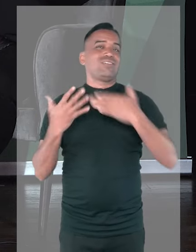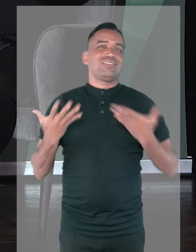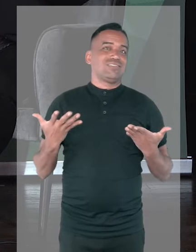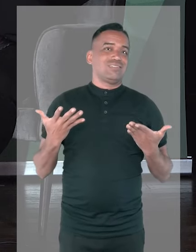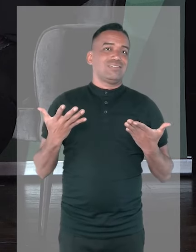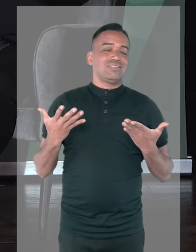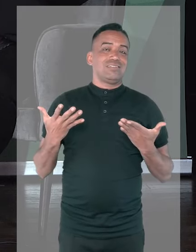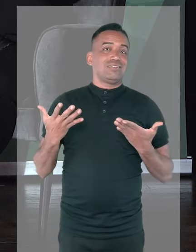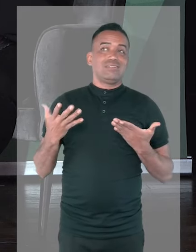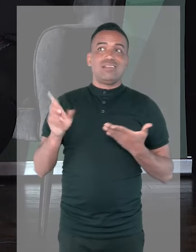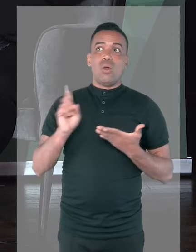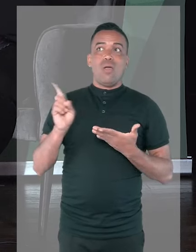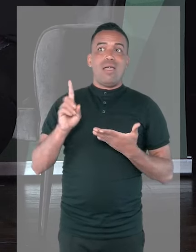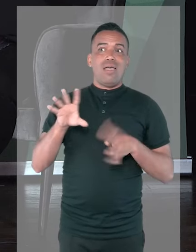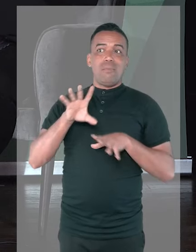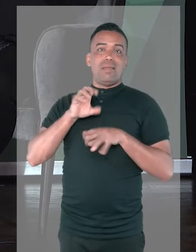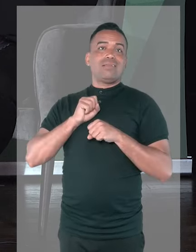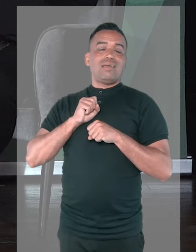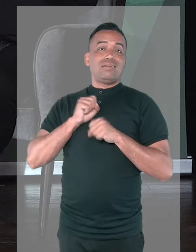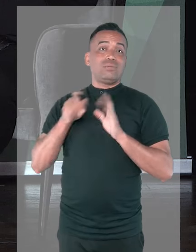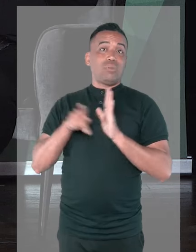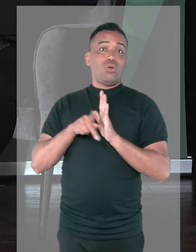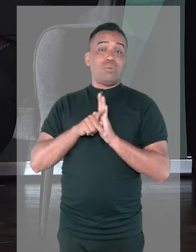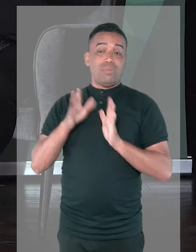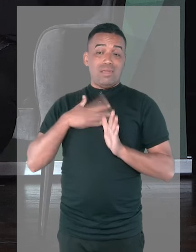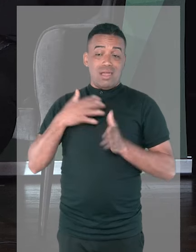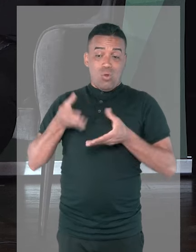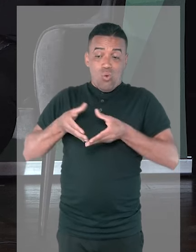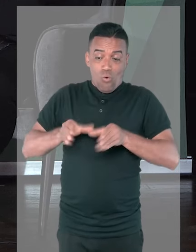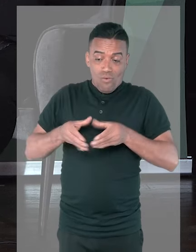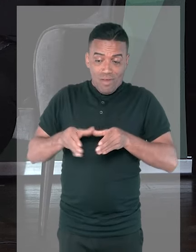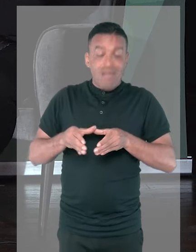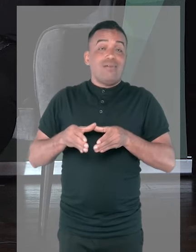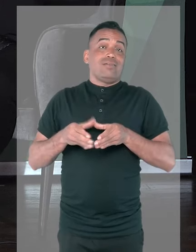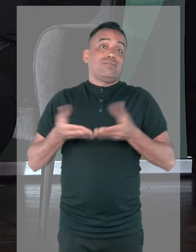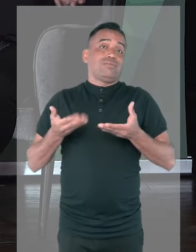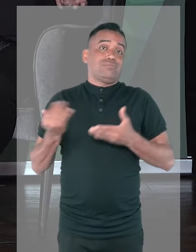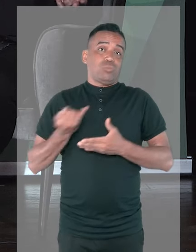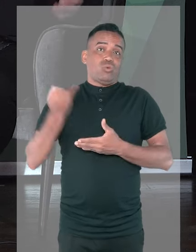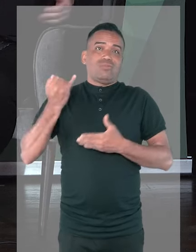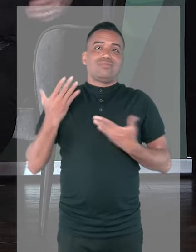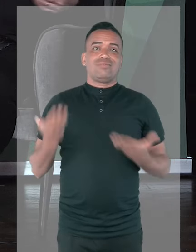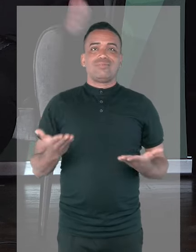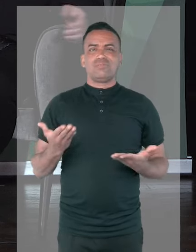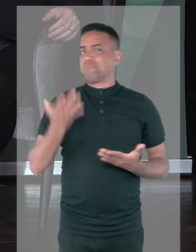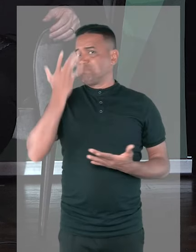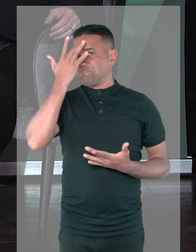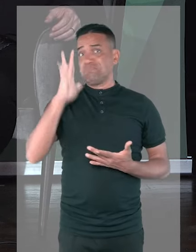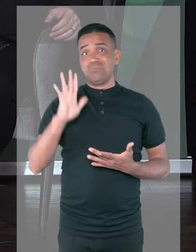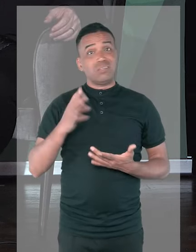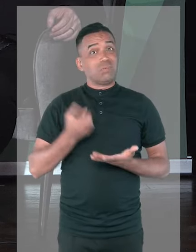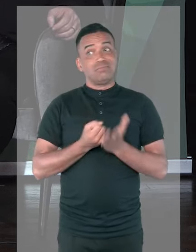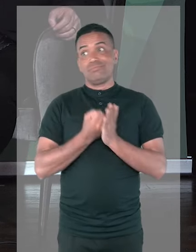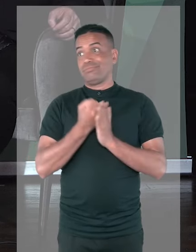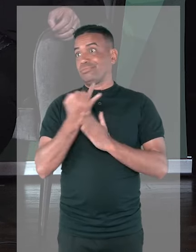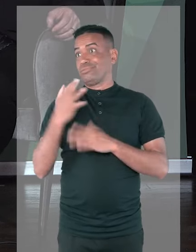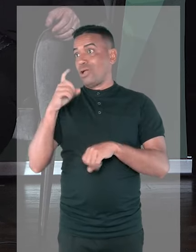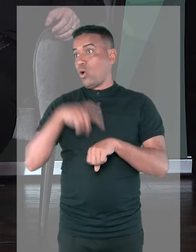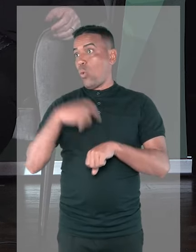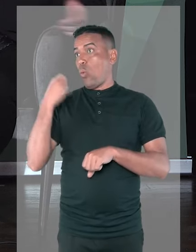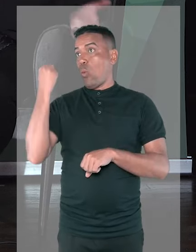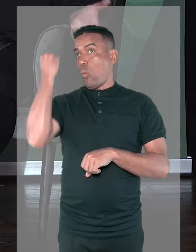que não pertencem ao meu círculo imediato de convivência e de importância. Não sei, mas certamente é muita coisa.